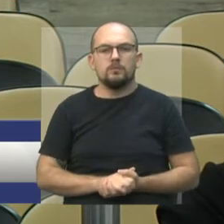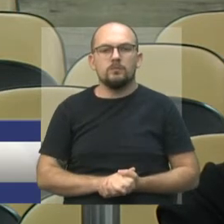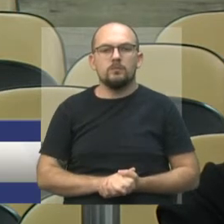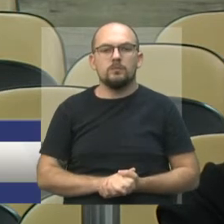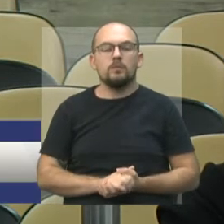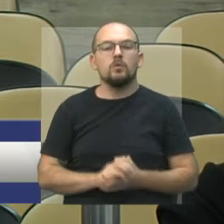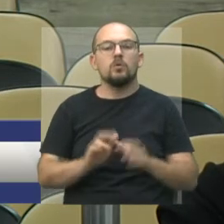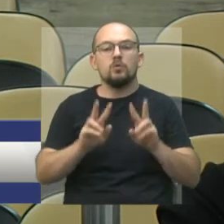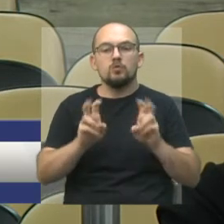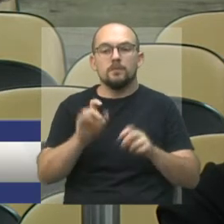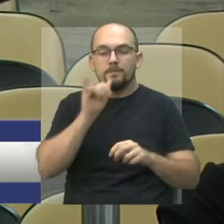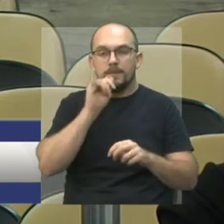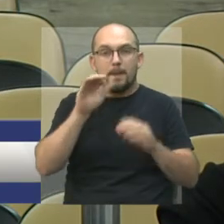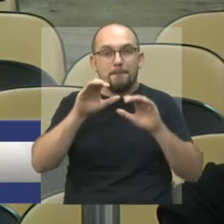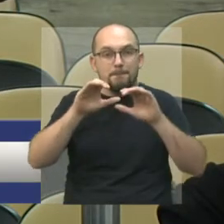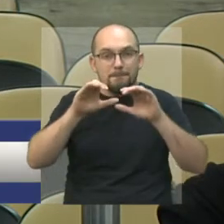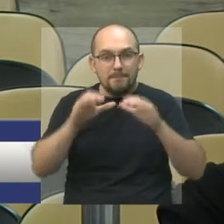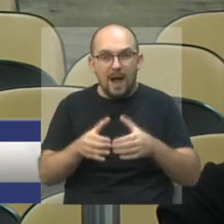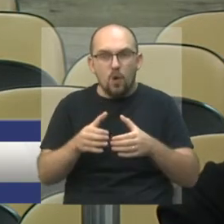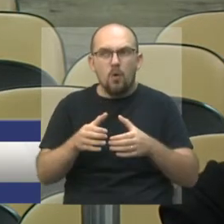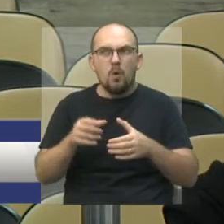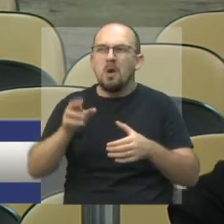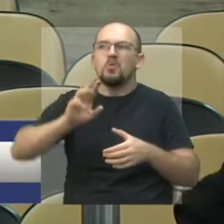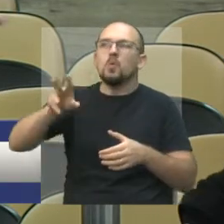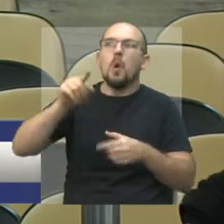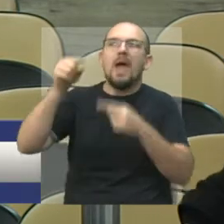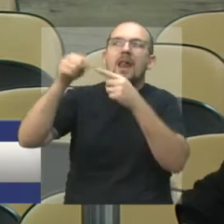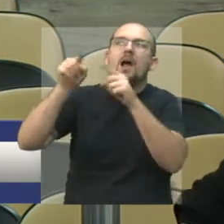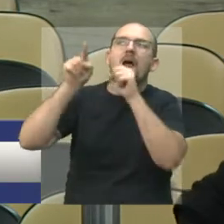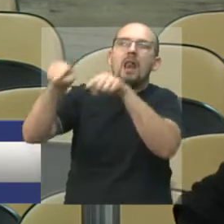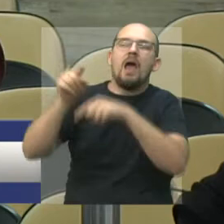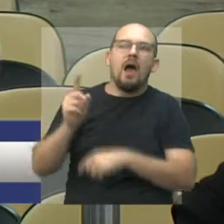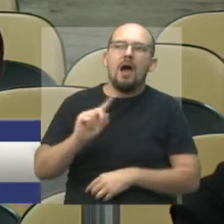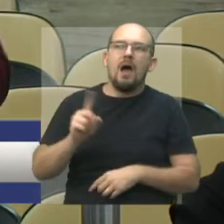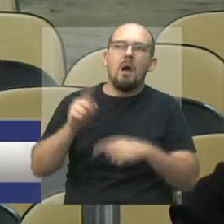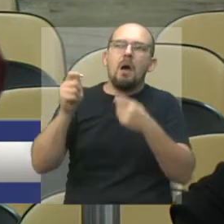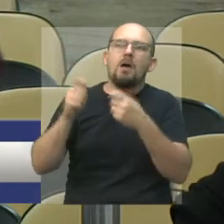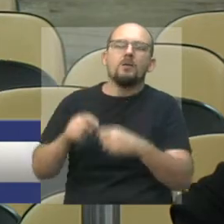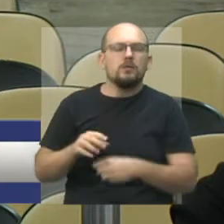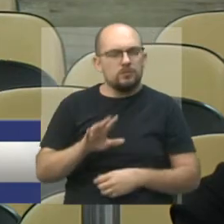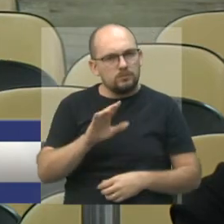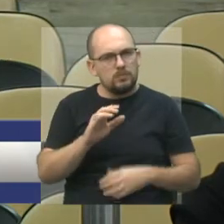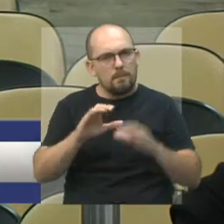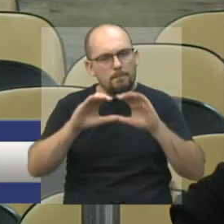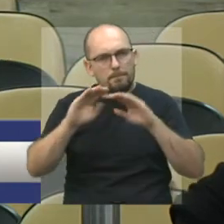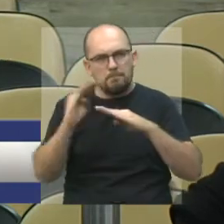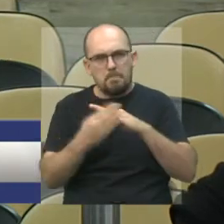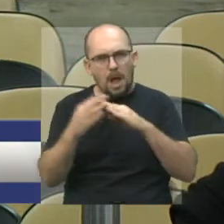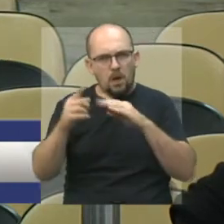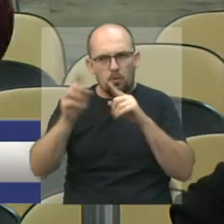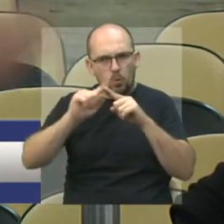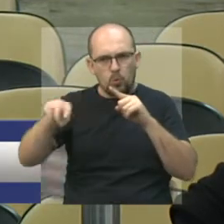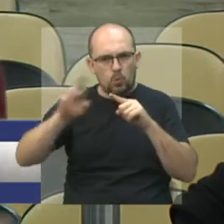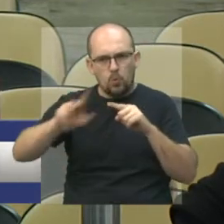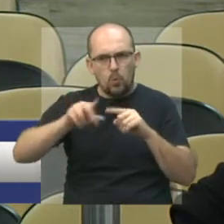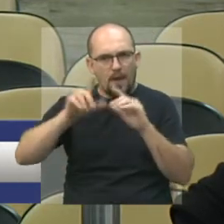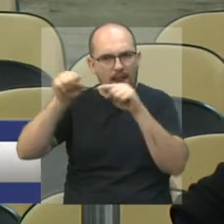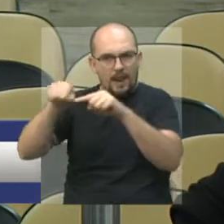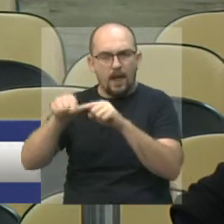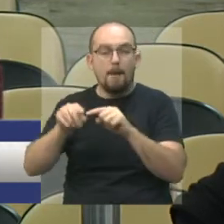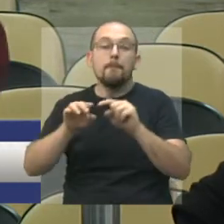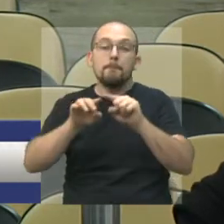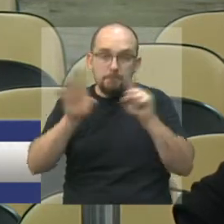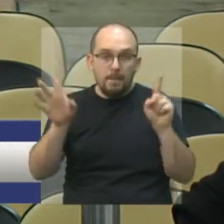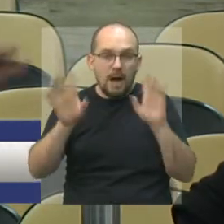A questão, se o bairro já não era nem para estar lá, já não era. Tá, tudo bem, o bairro não era para estar lá. Mas colocaram o pessoal lá.